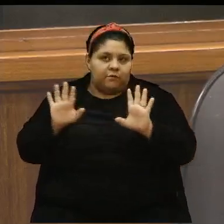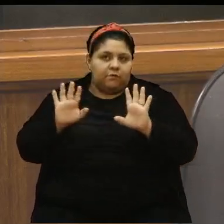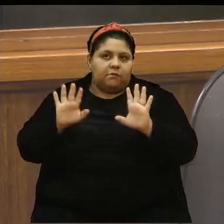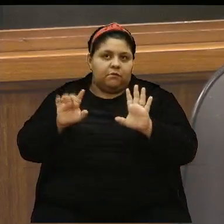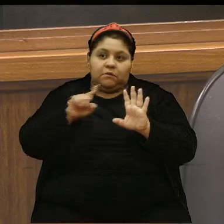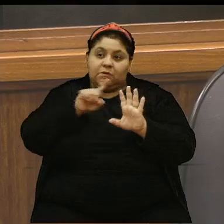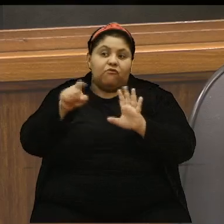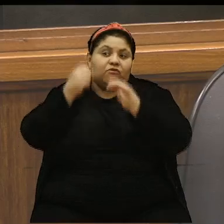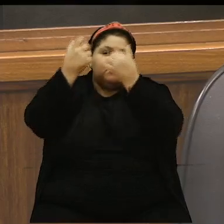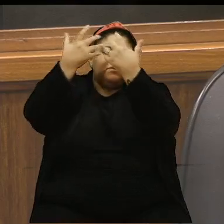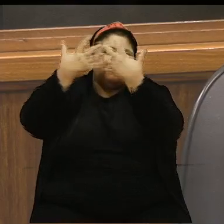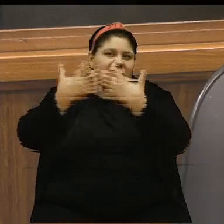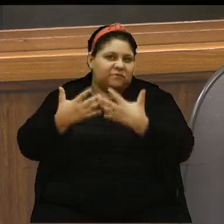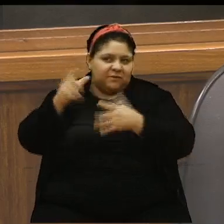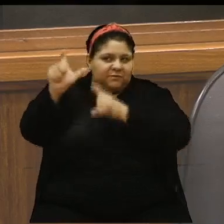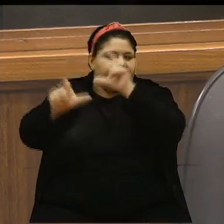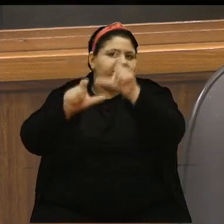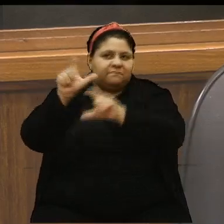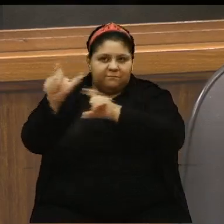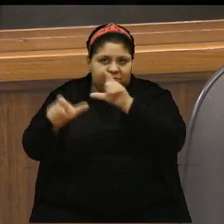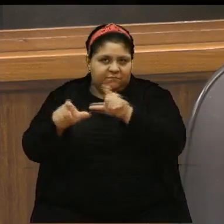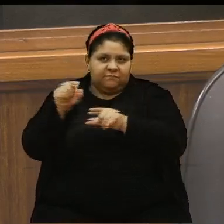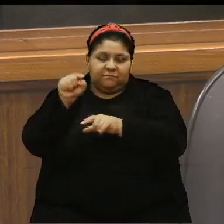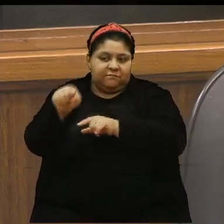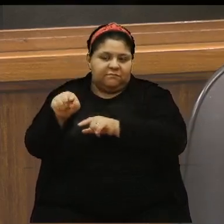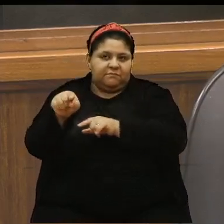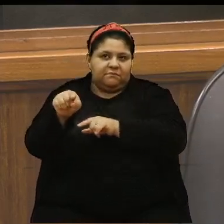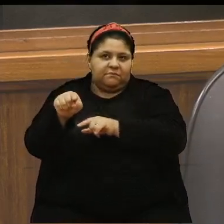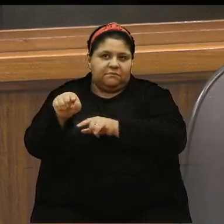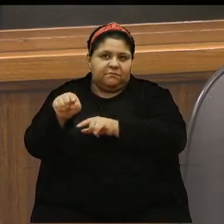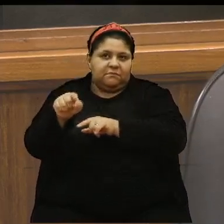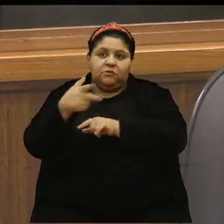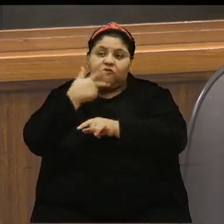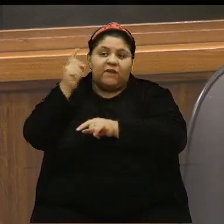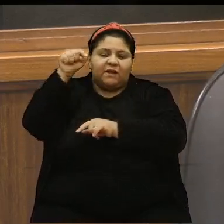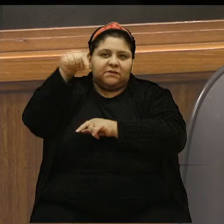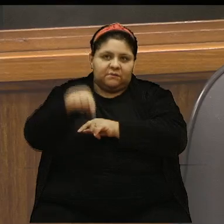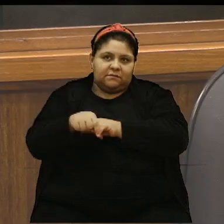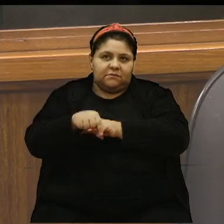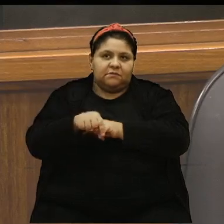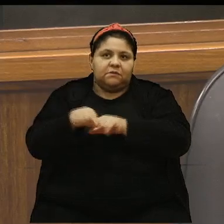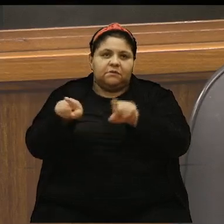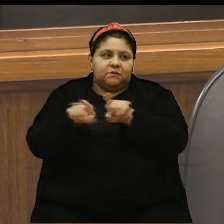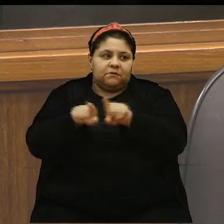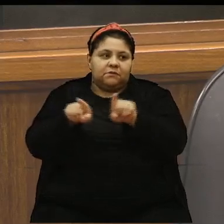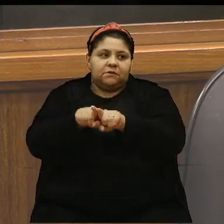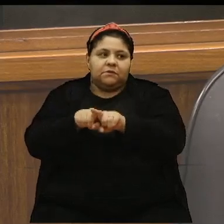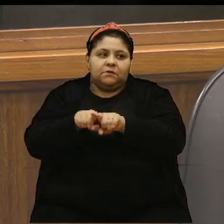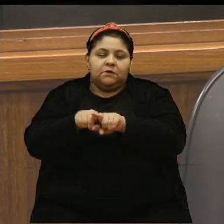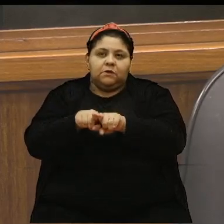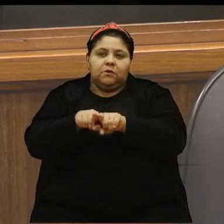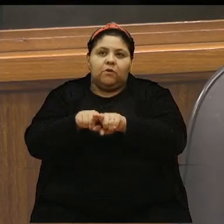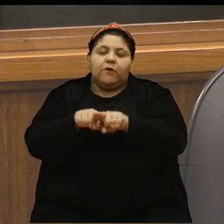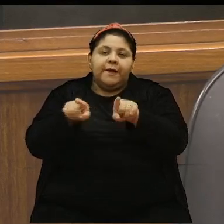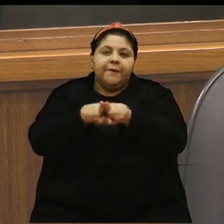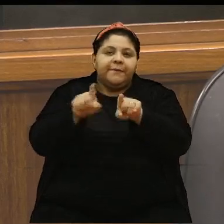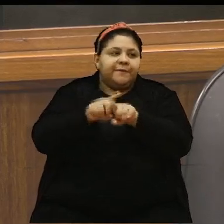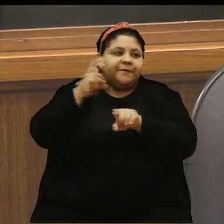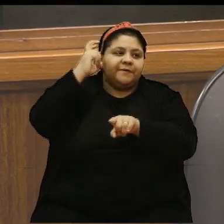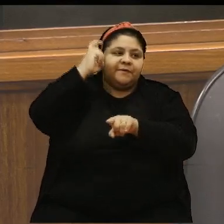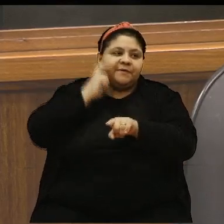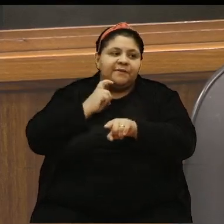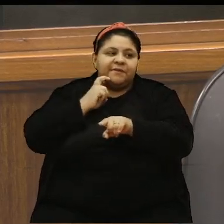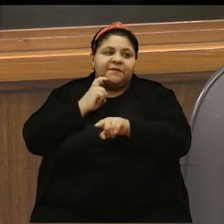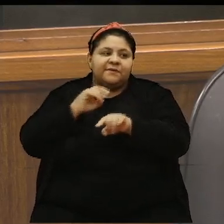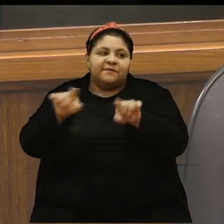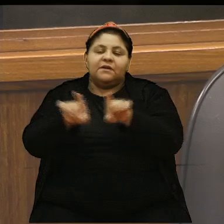foi explicado para os moradores, esse motivo não foi trago aqui, e inclusive pode ser trago, vereador Daniel, que a gente